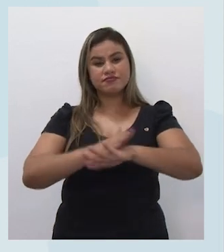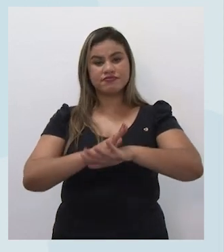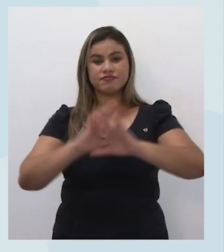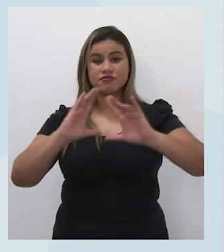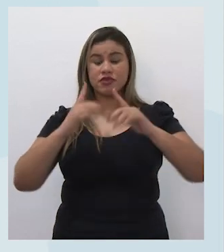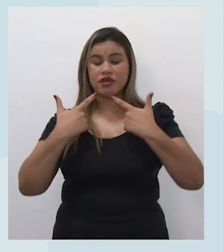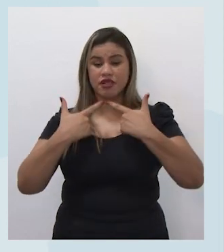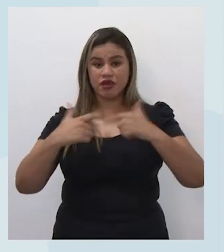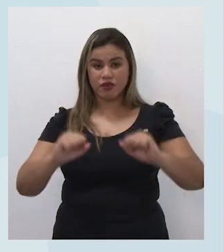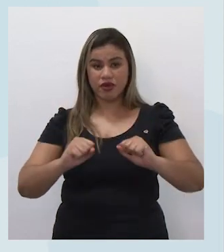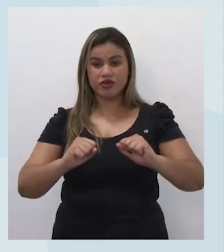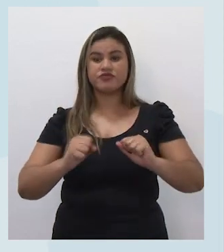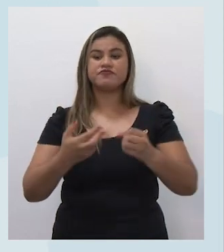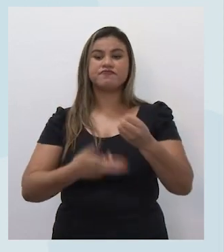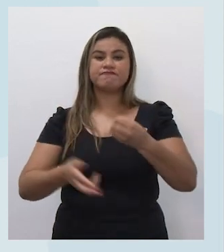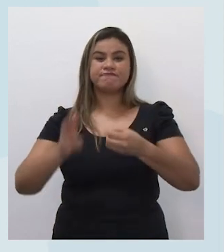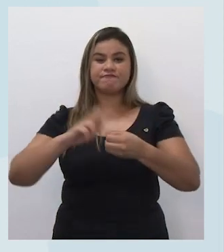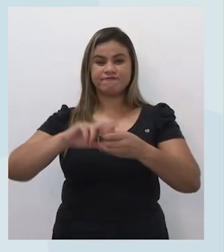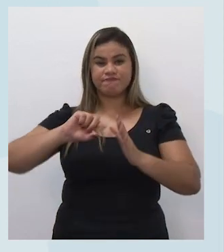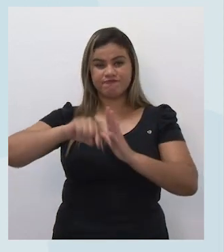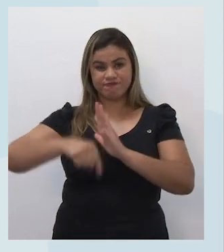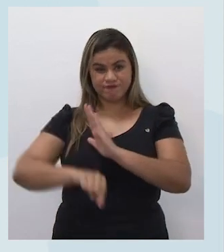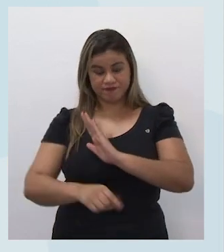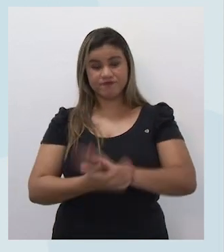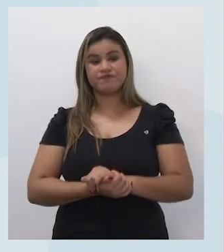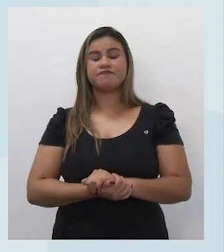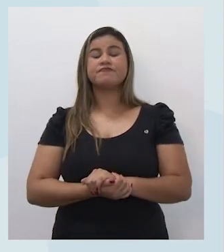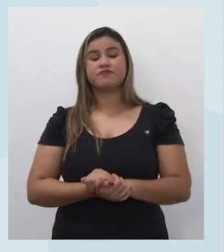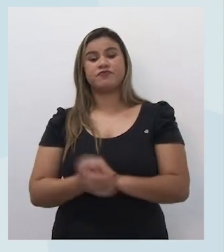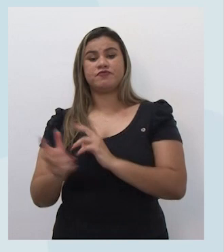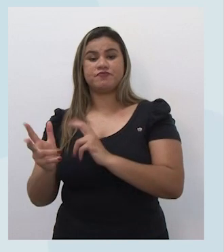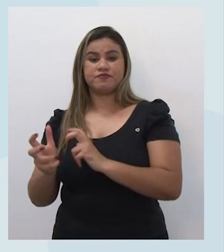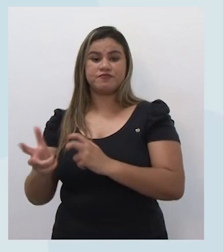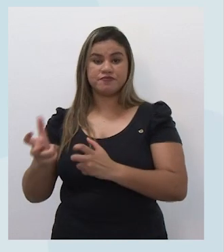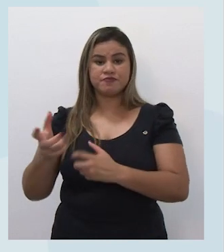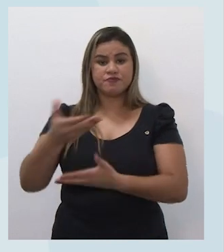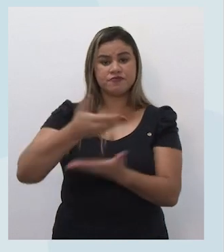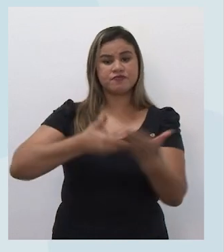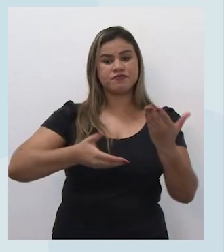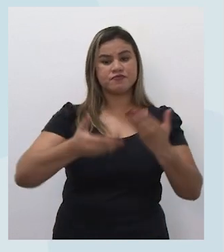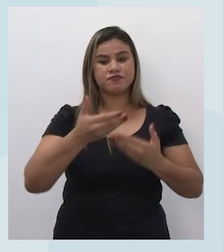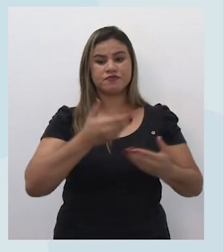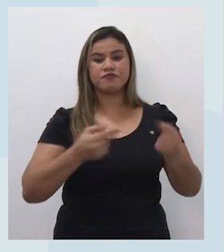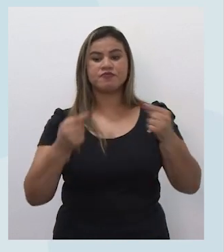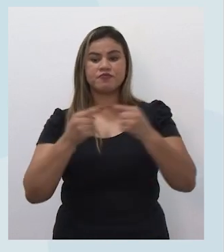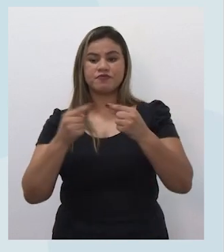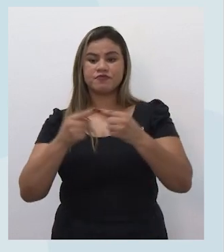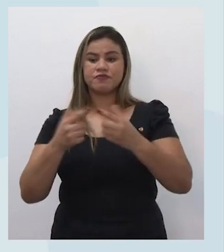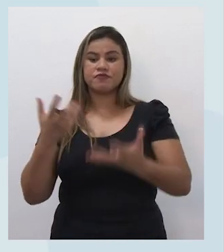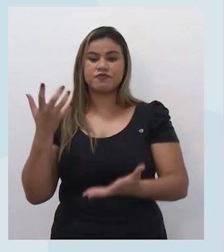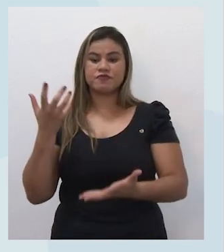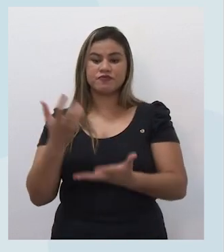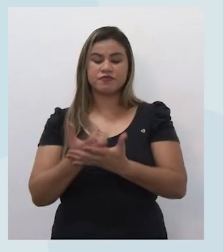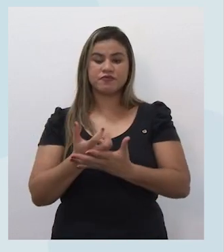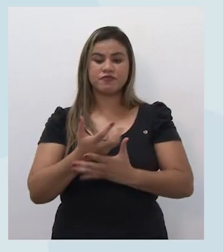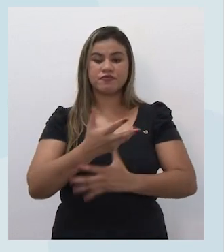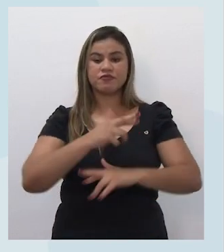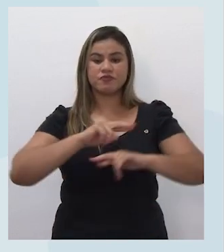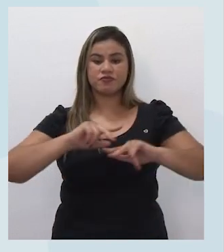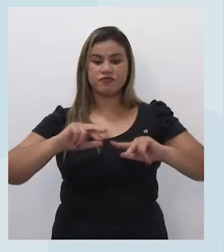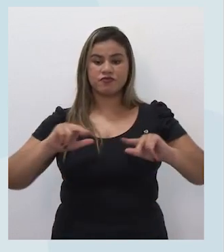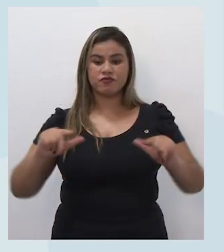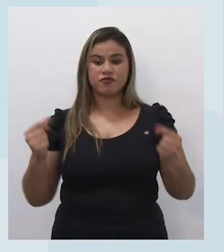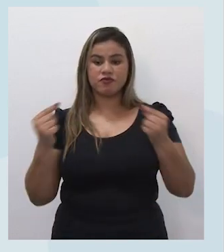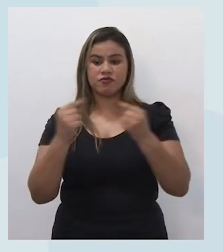intensiva, perceber a inter-relação entre os multiletramentos e as multimodalidades, entendendo os